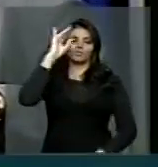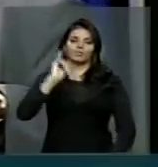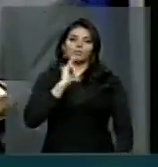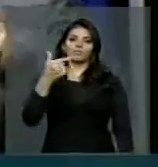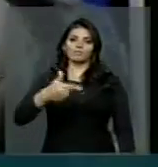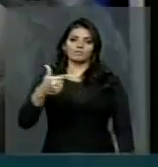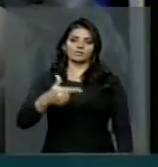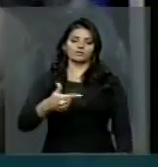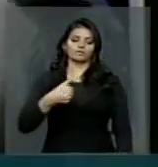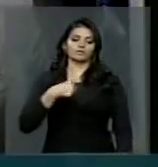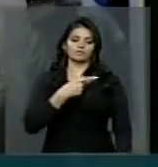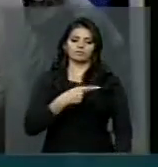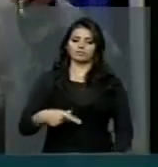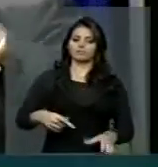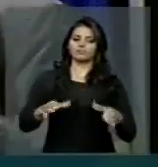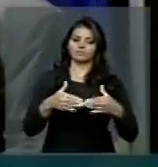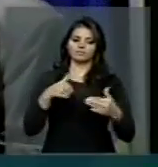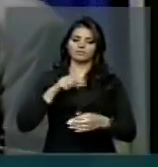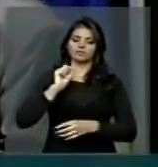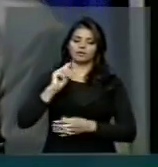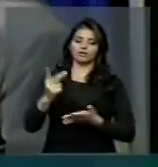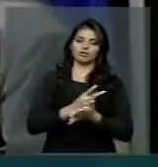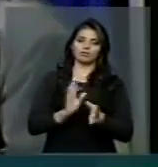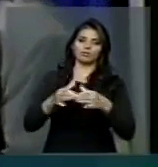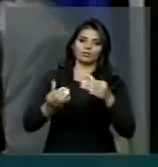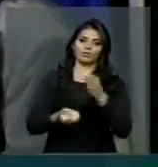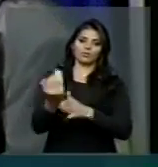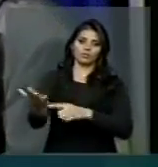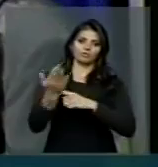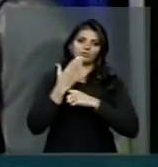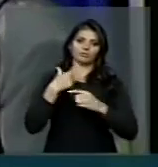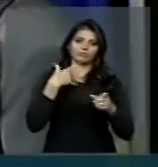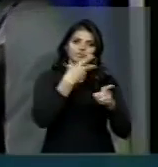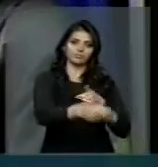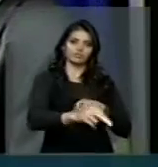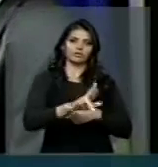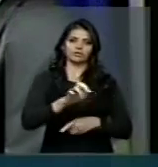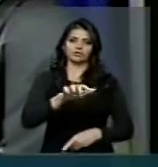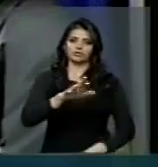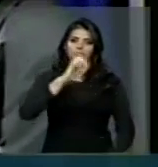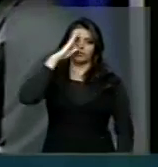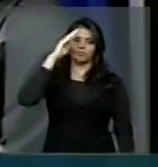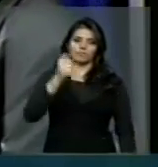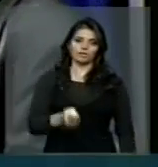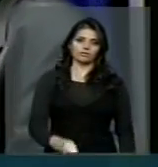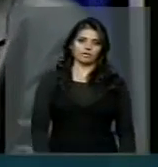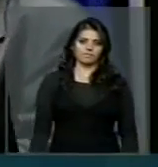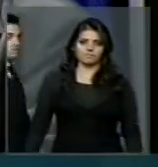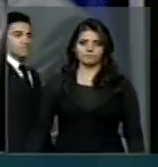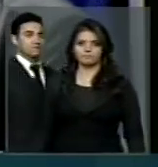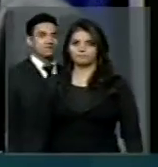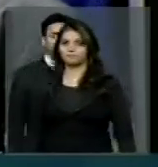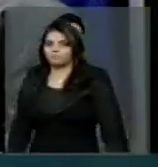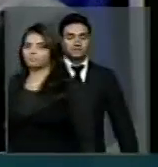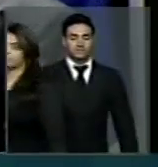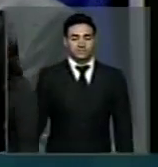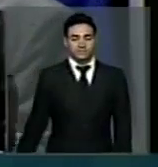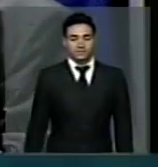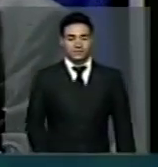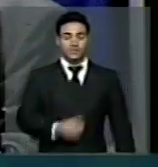vice alguém que de lá viesse e que nos ajudasse a derrotar o regime militar. E Sarney,